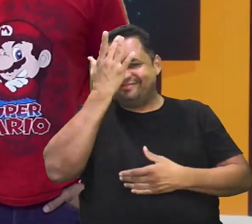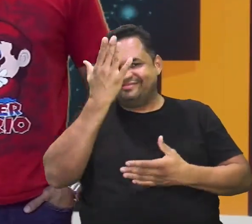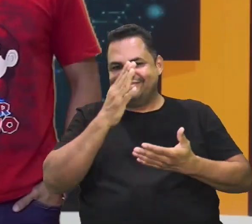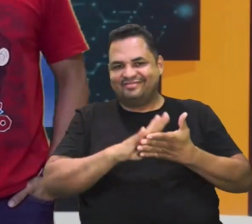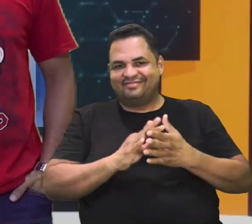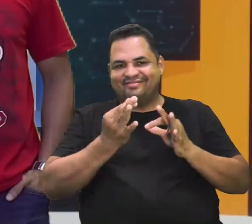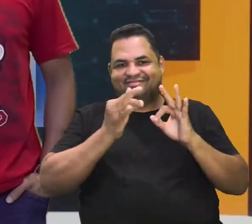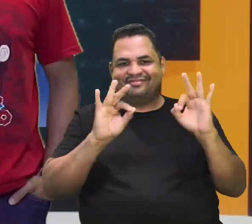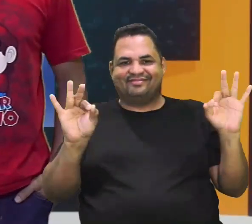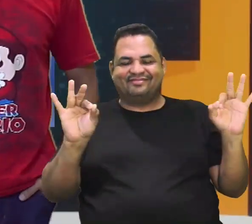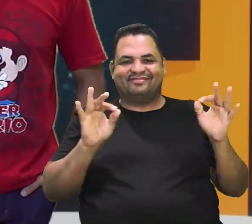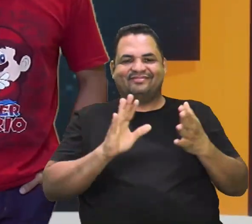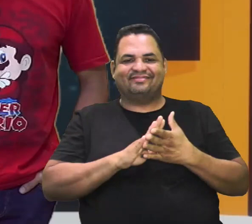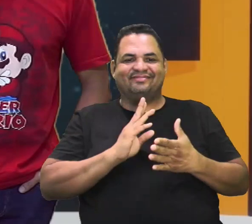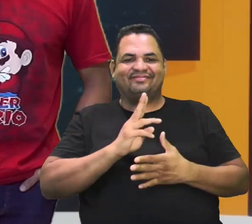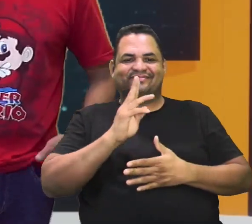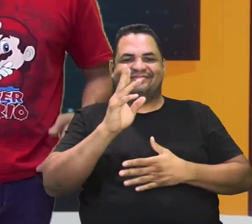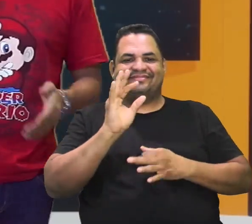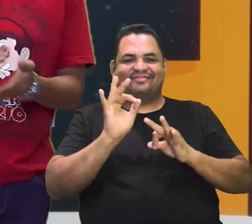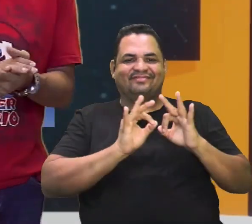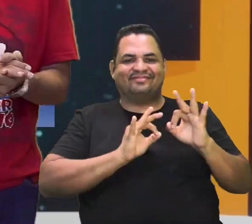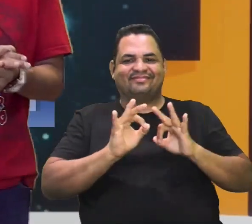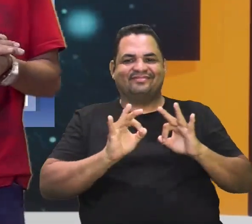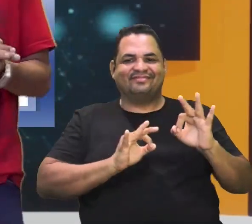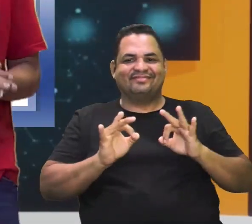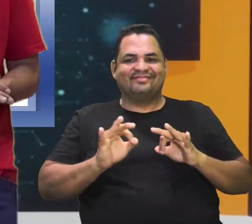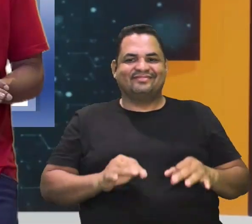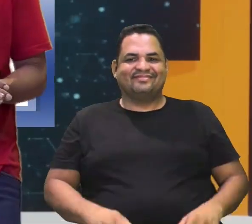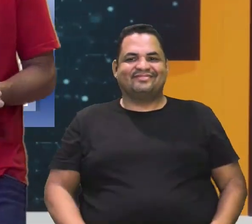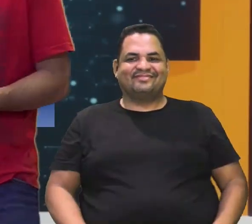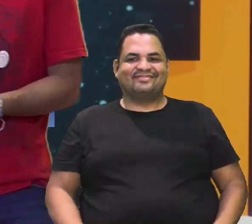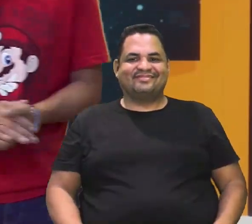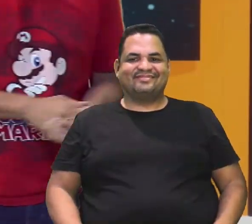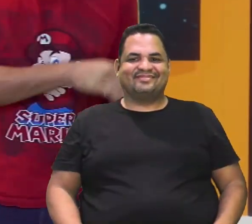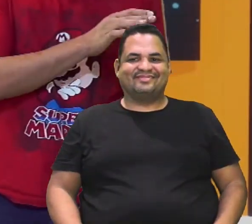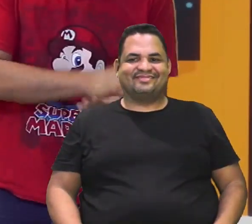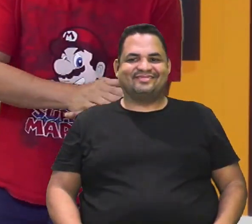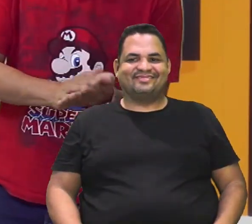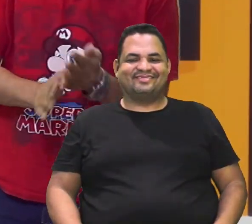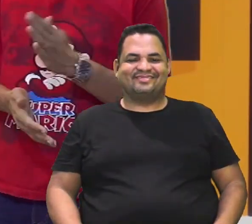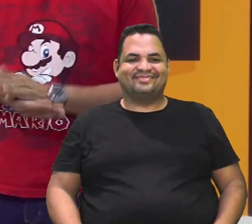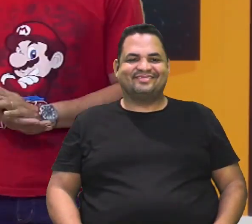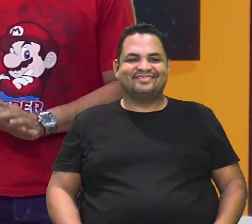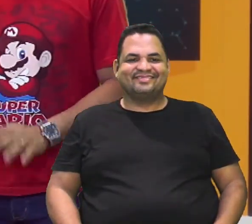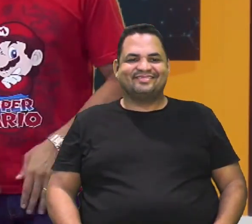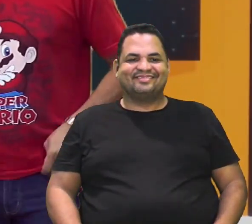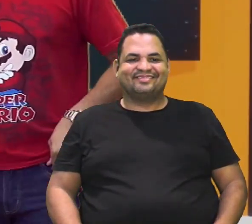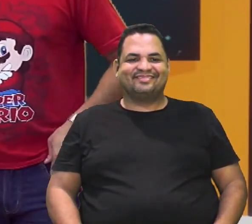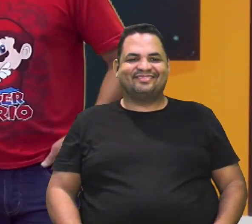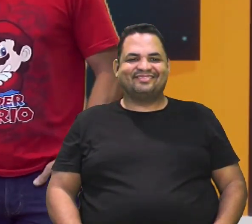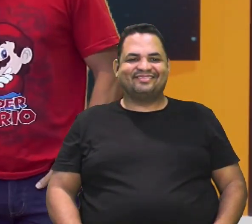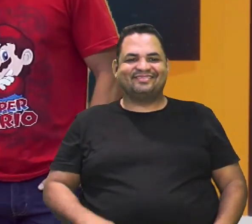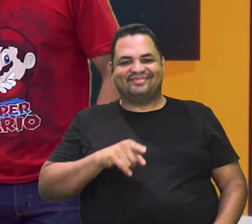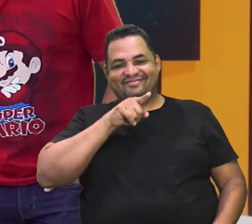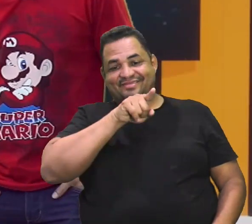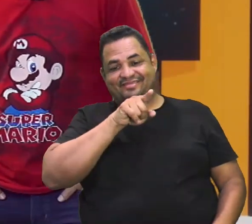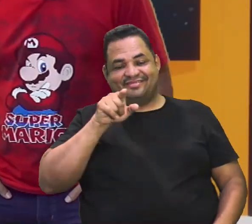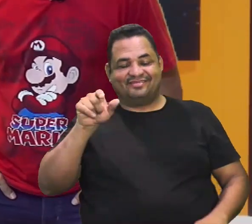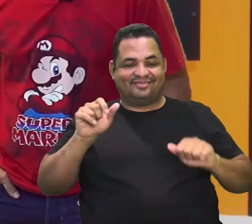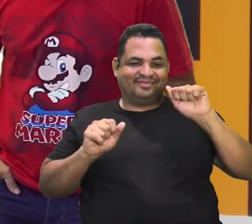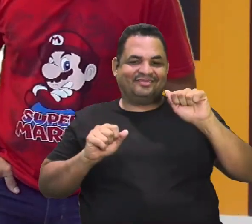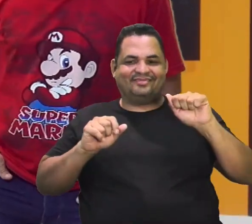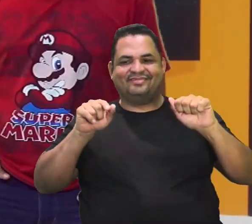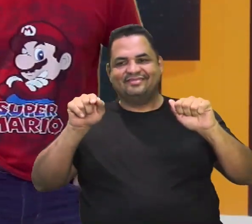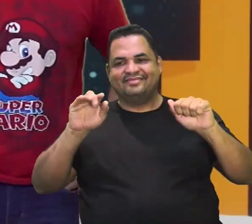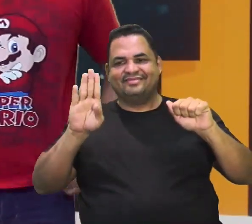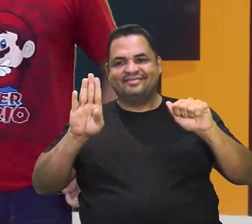Simples assim. É só seguir as coordenadas ponto, do ponto A, do ponto